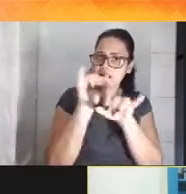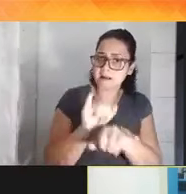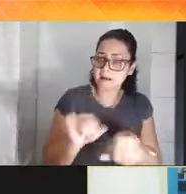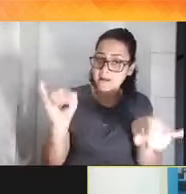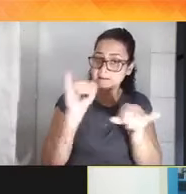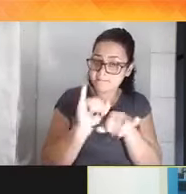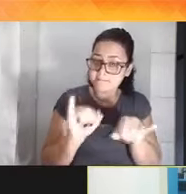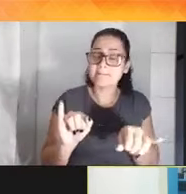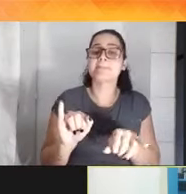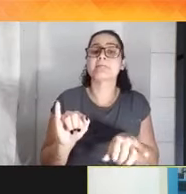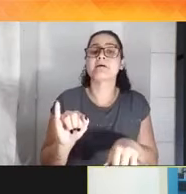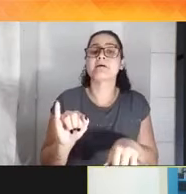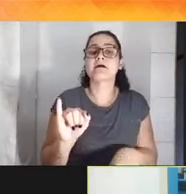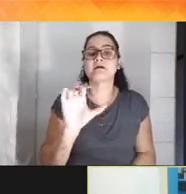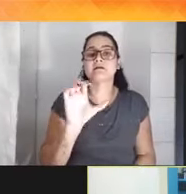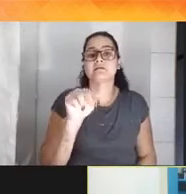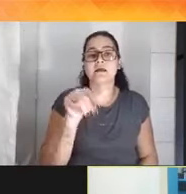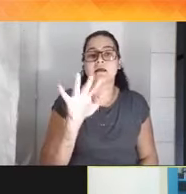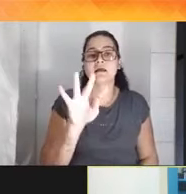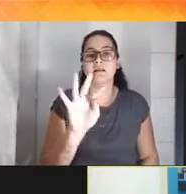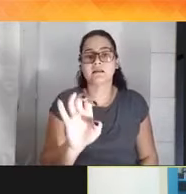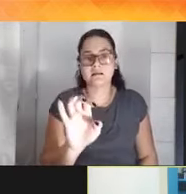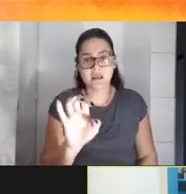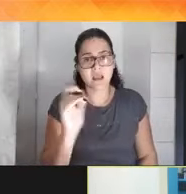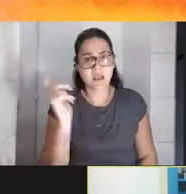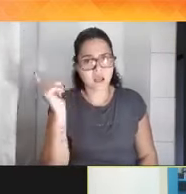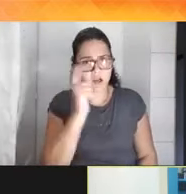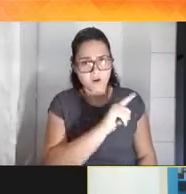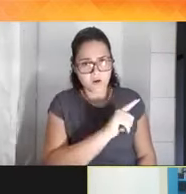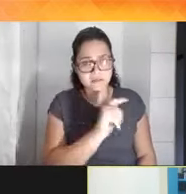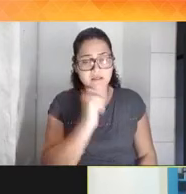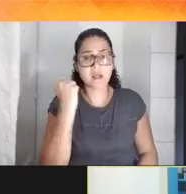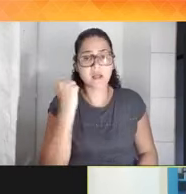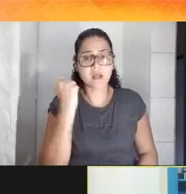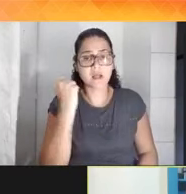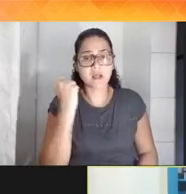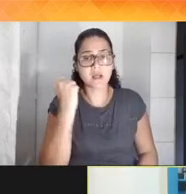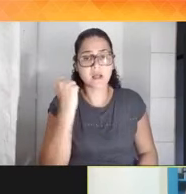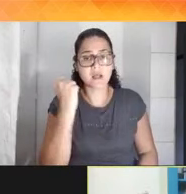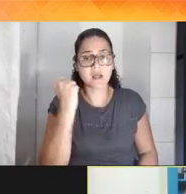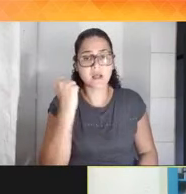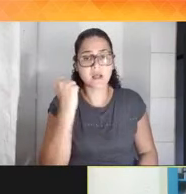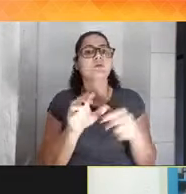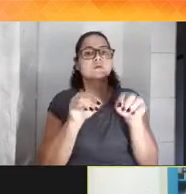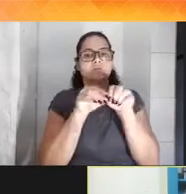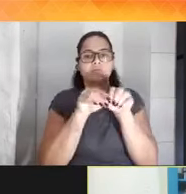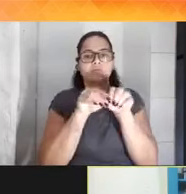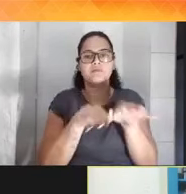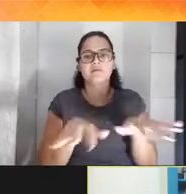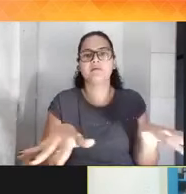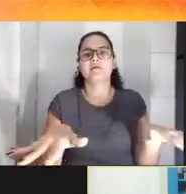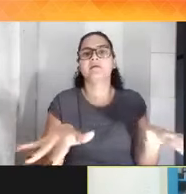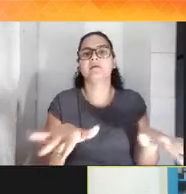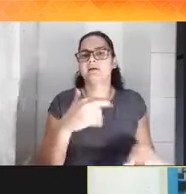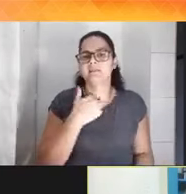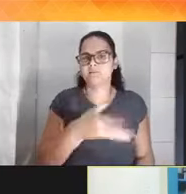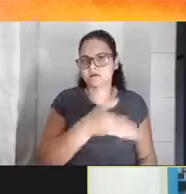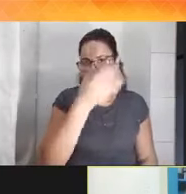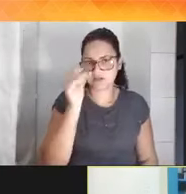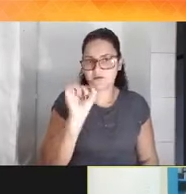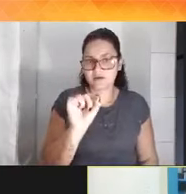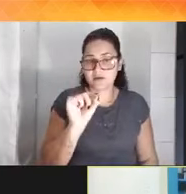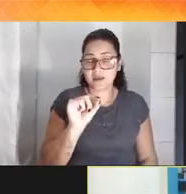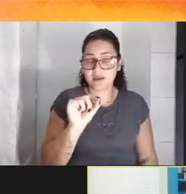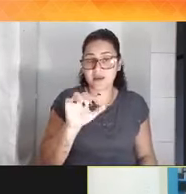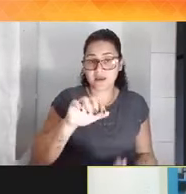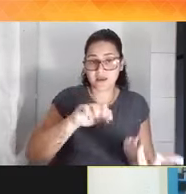conseguiu fazer com que essa luta, porque nós não podemos esquecer que o movimento sindical continua sendo a